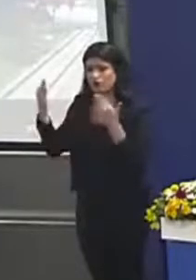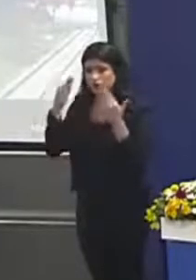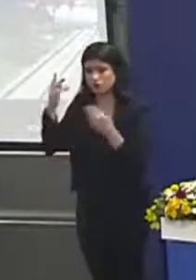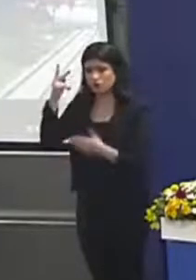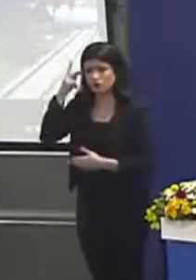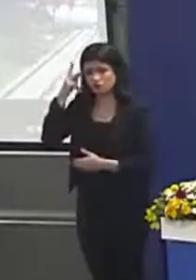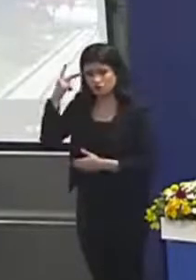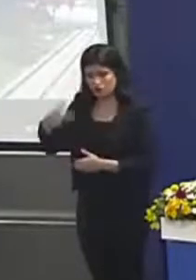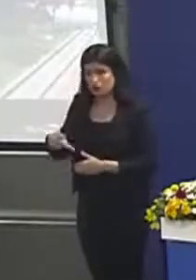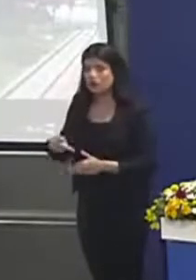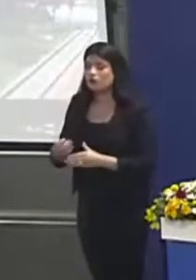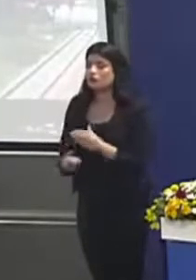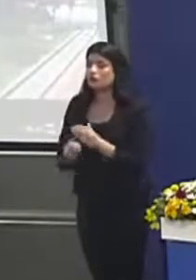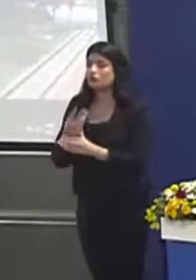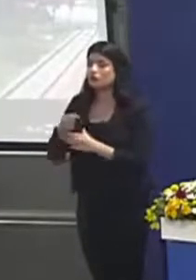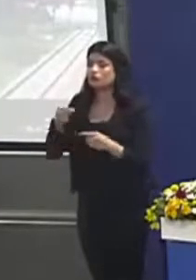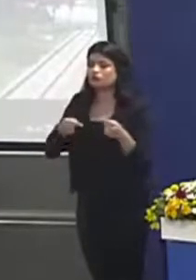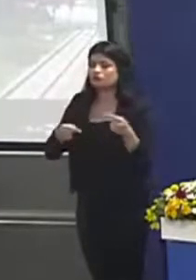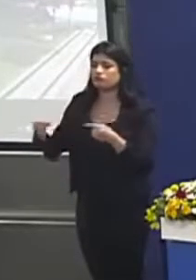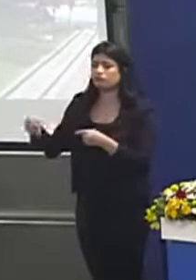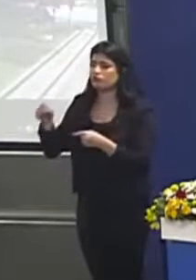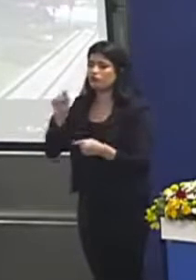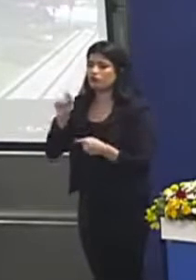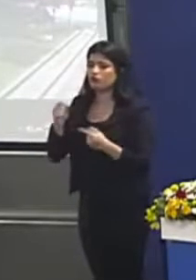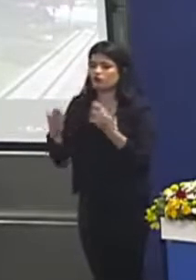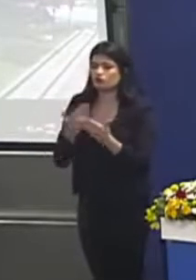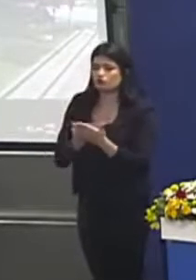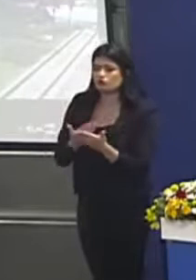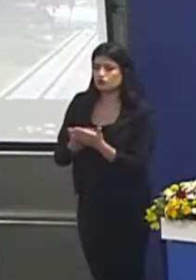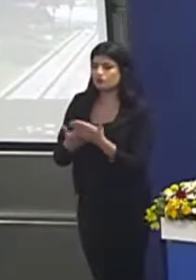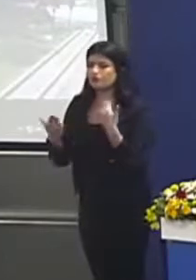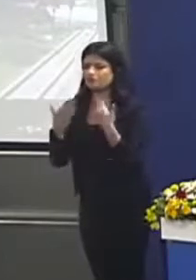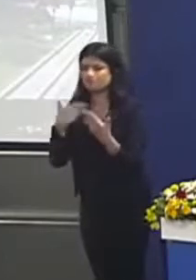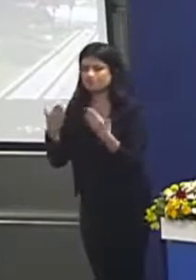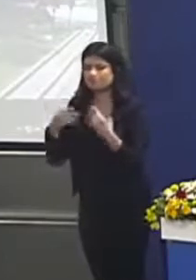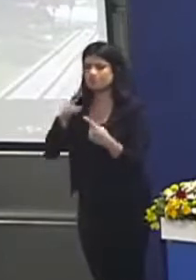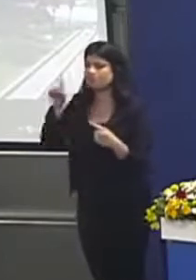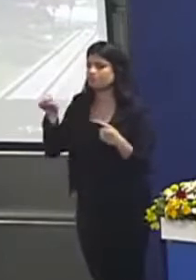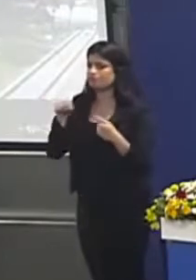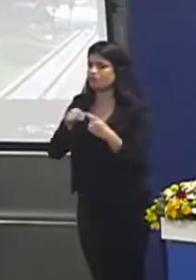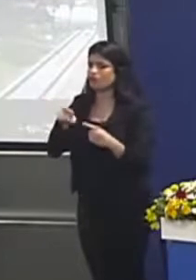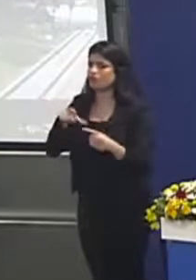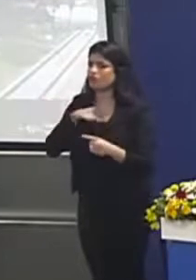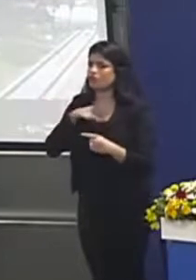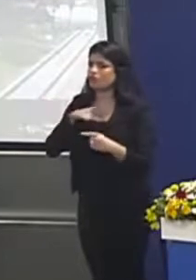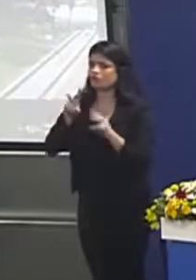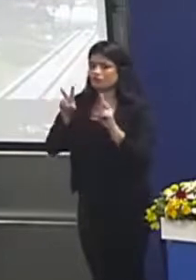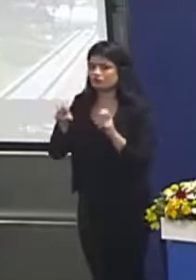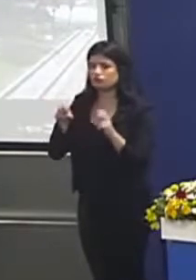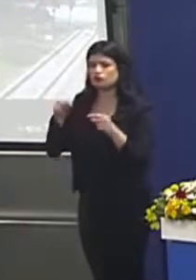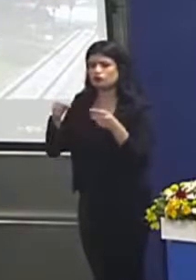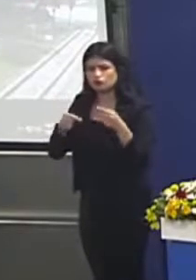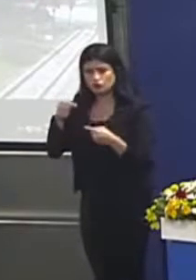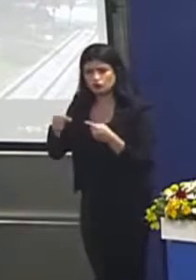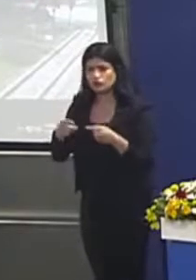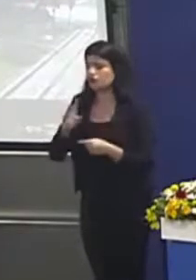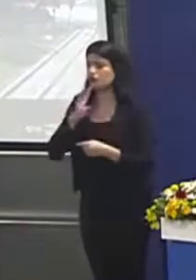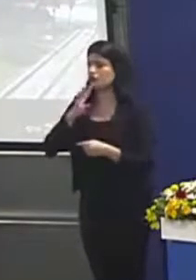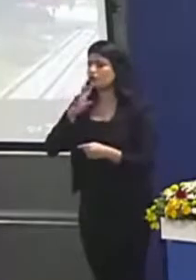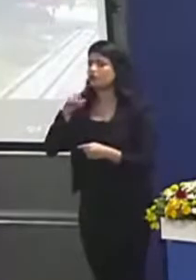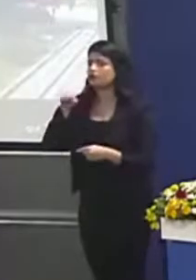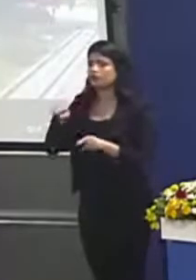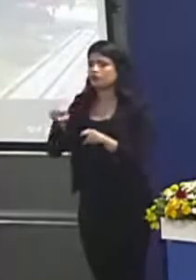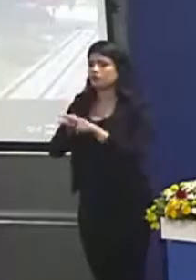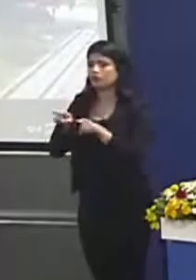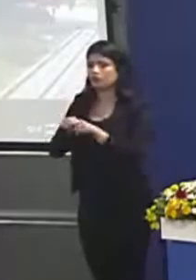Paulo instituíram uma comissão para estudar e debater os aspectos que objetivava discutir o reconhecimento e o